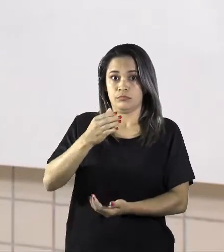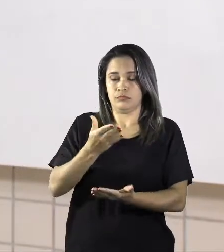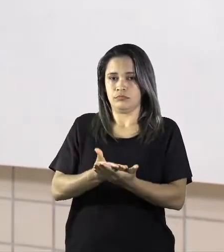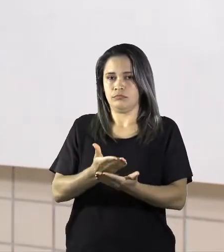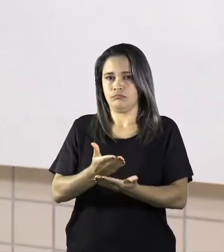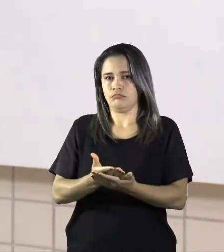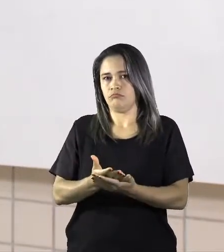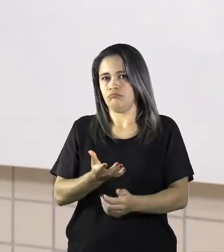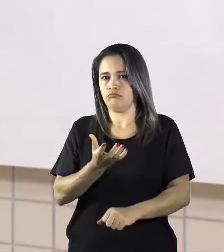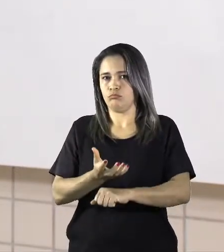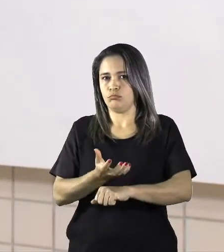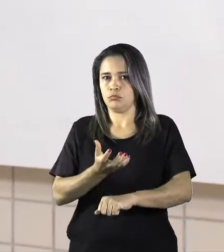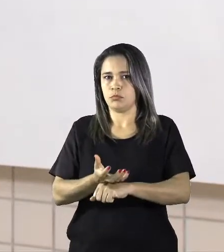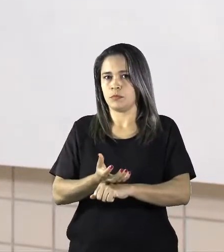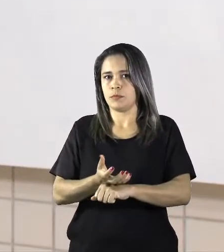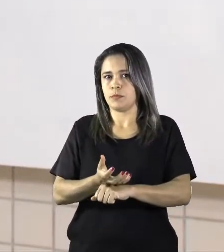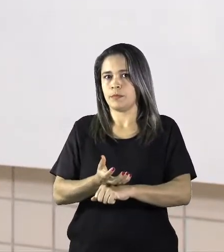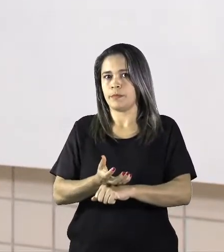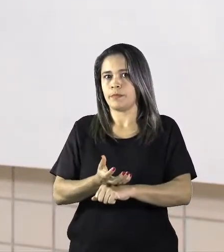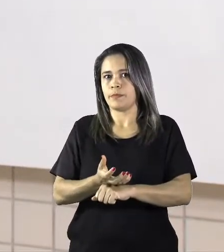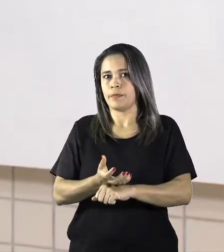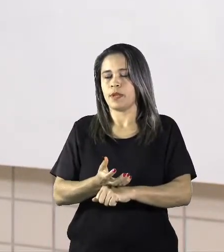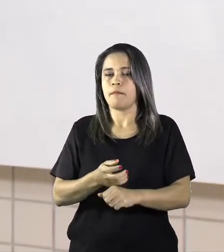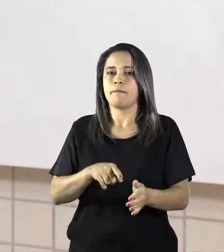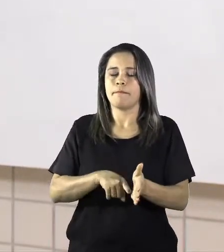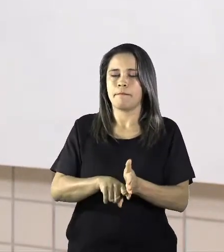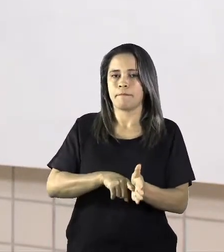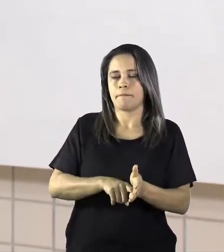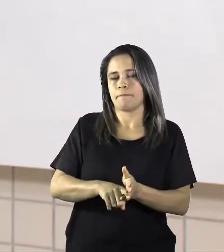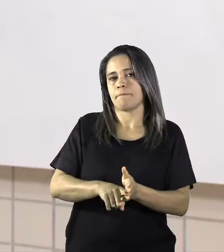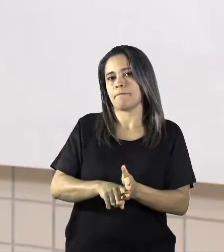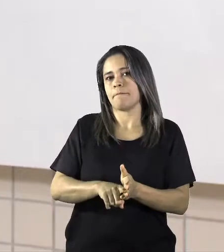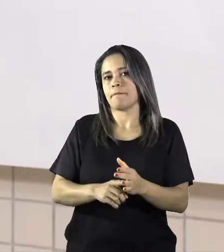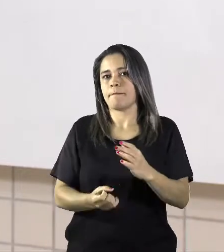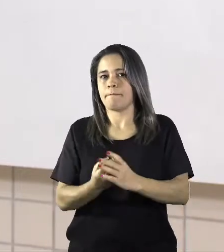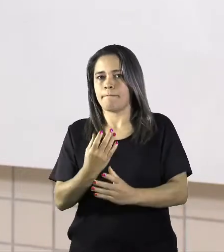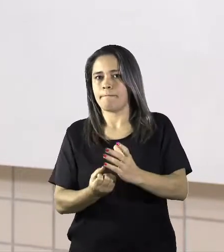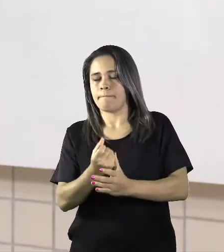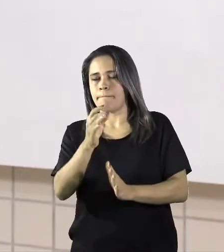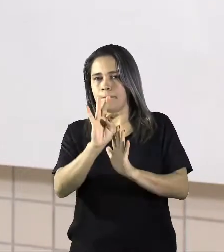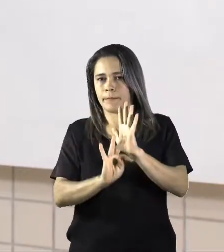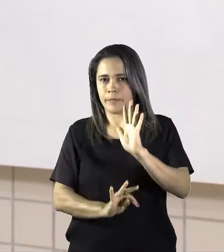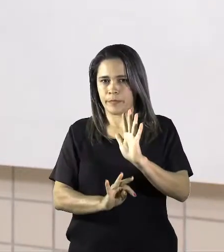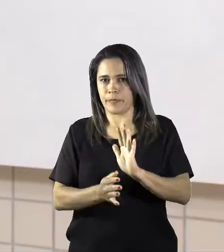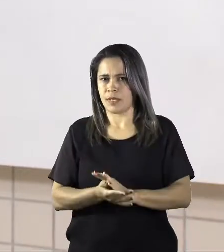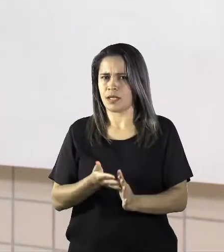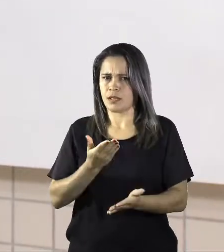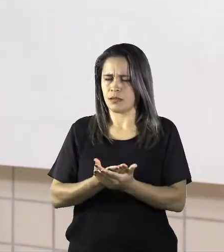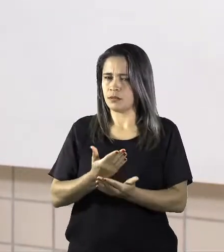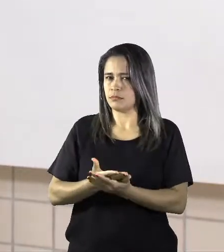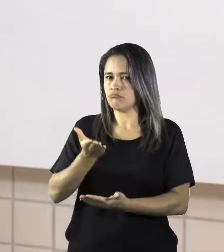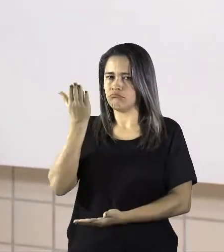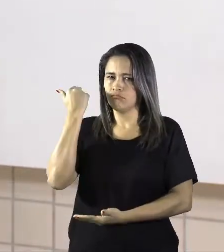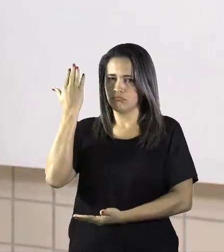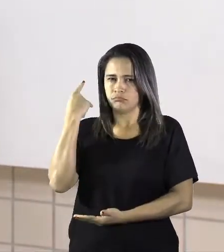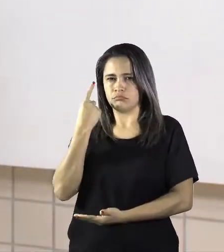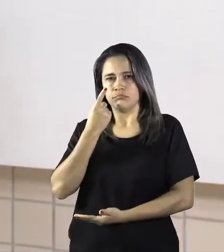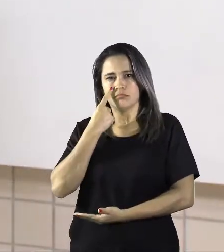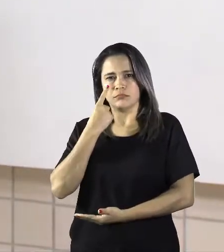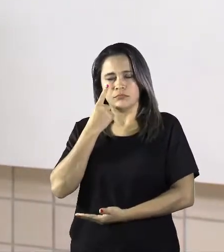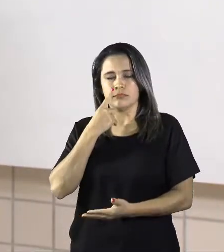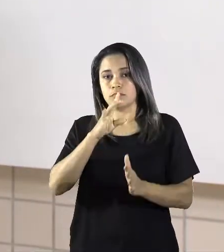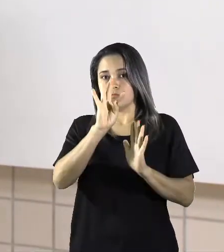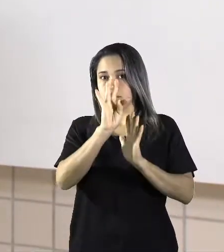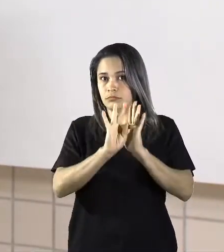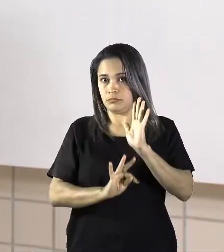curricular Pesquisa e Produção de Texto. Na nossa aula anterior, a gente viu sobre aquele texto,